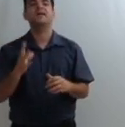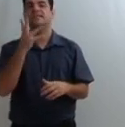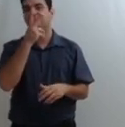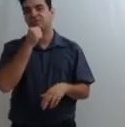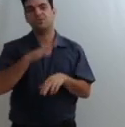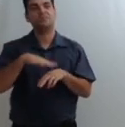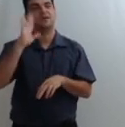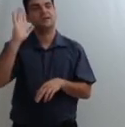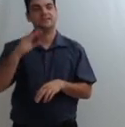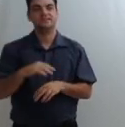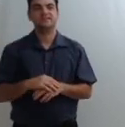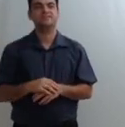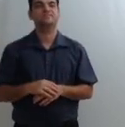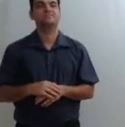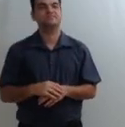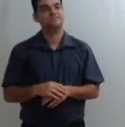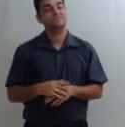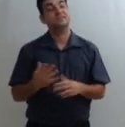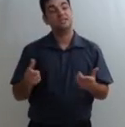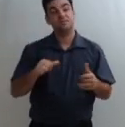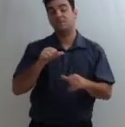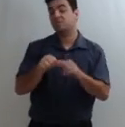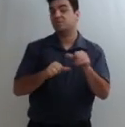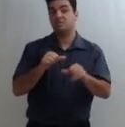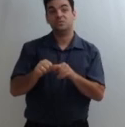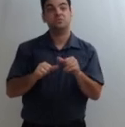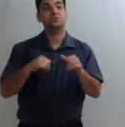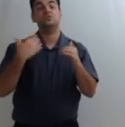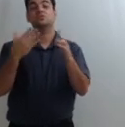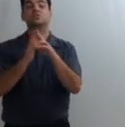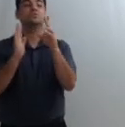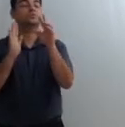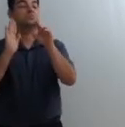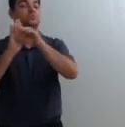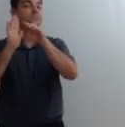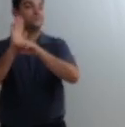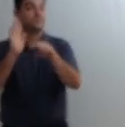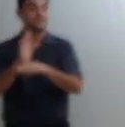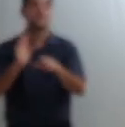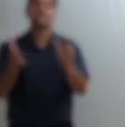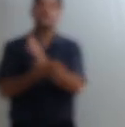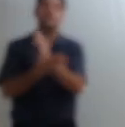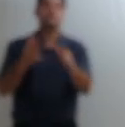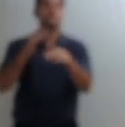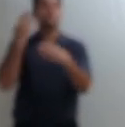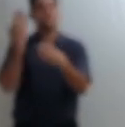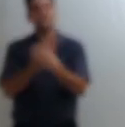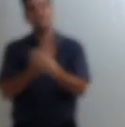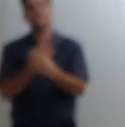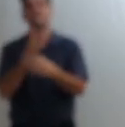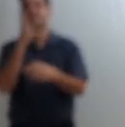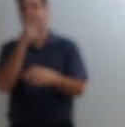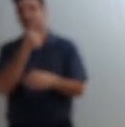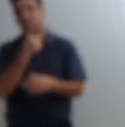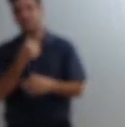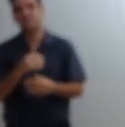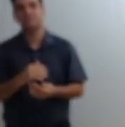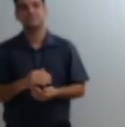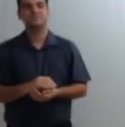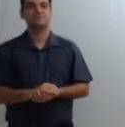novos protocolos de trabalho, inclusive do Poder Judiciário, causando inicialmente a suspensão dos prazos processuais das audiências e sessões de tribunais de